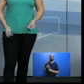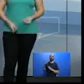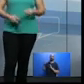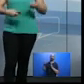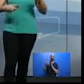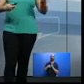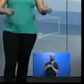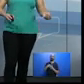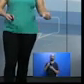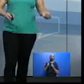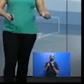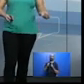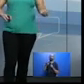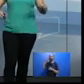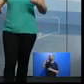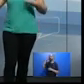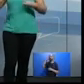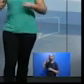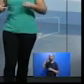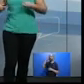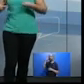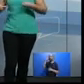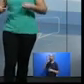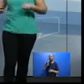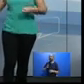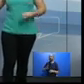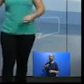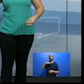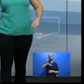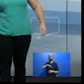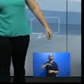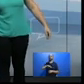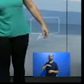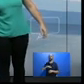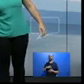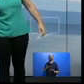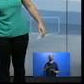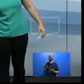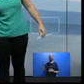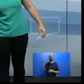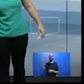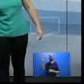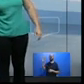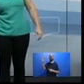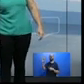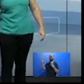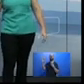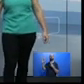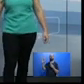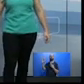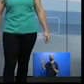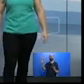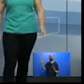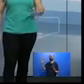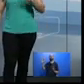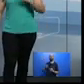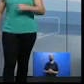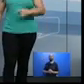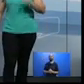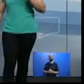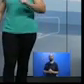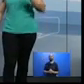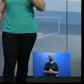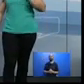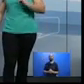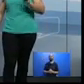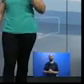professora, história do Brasil, portugueses, o que os franceses estão fazendo nessa história?